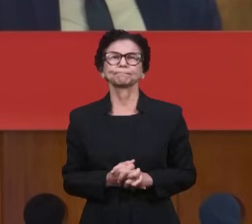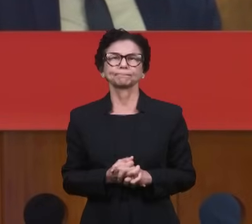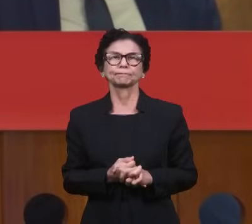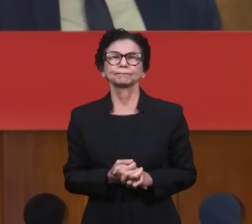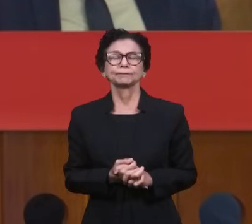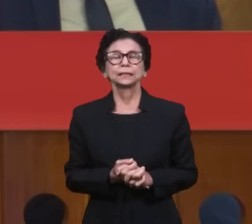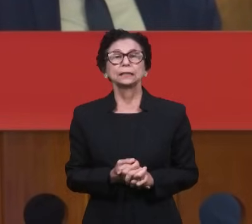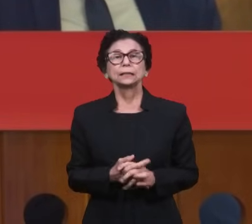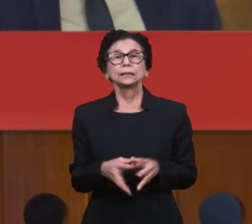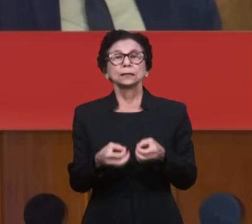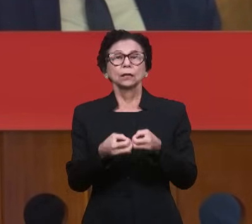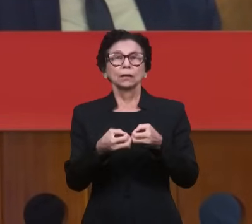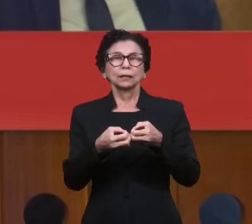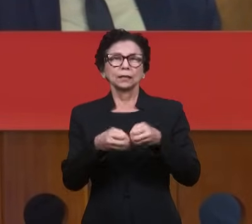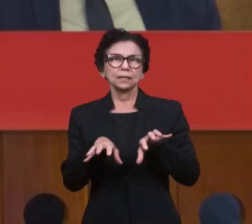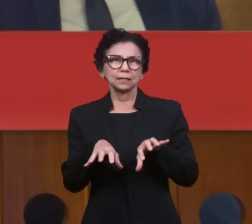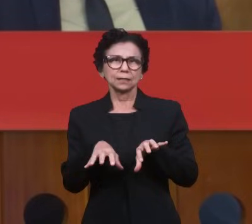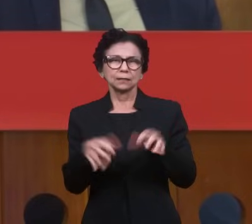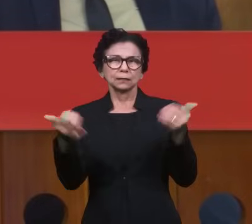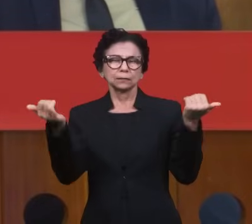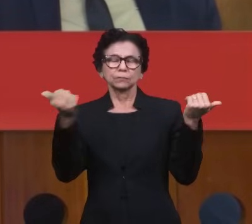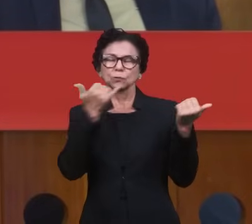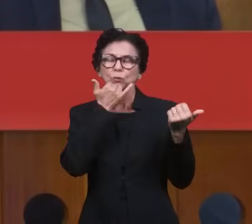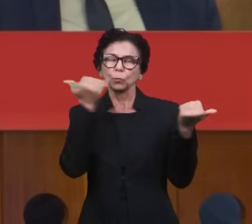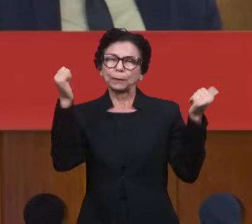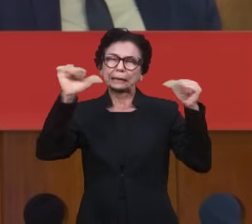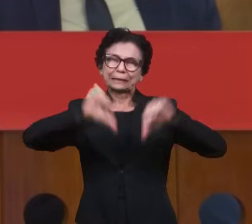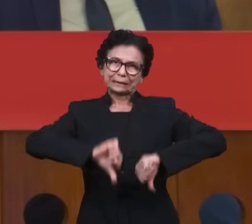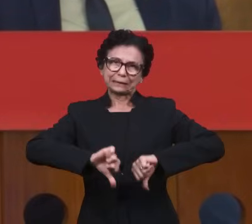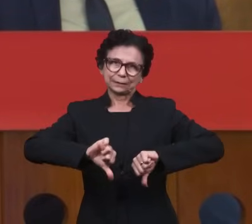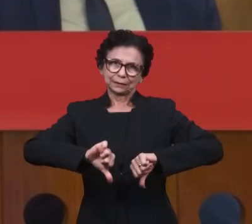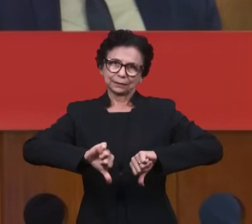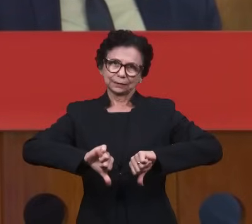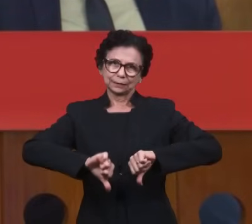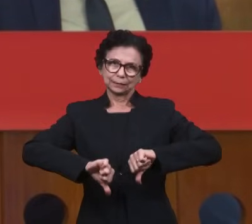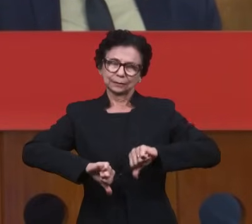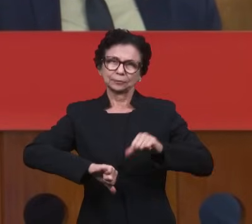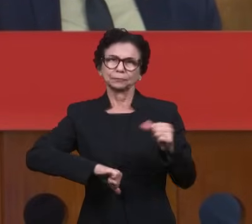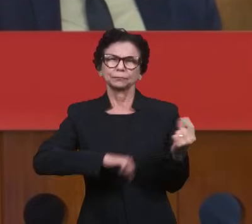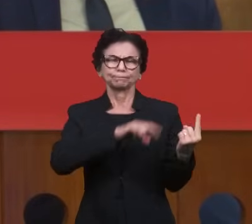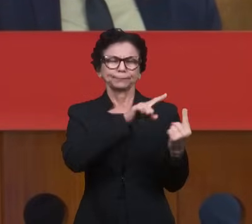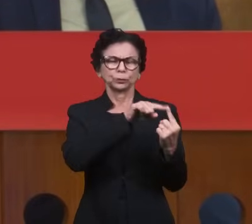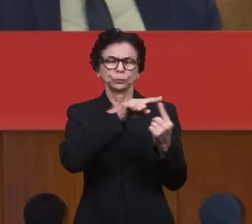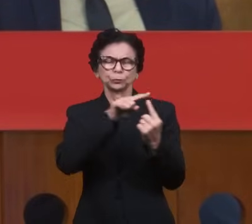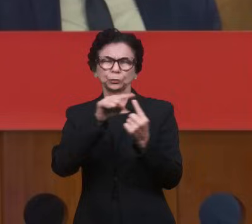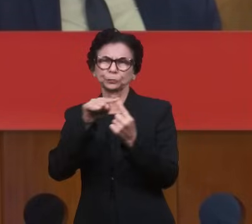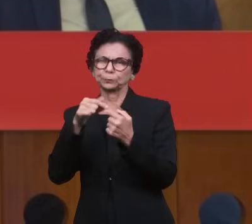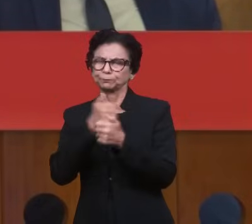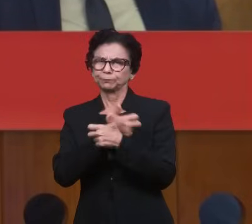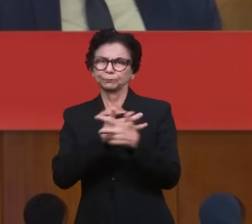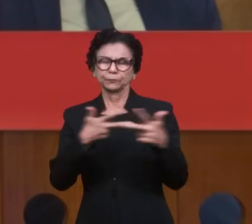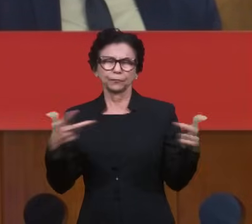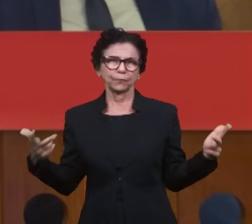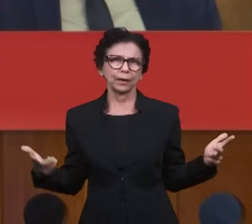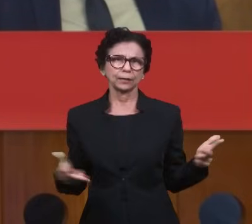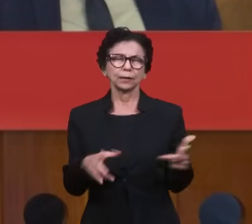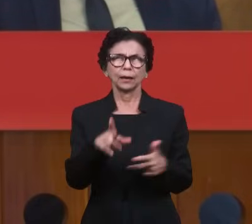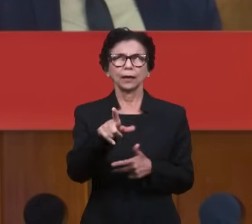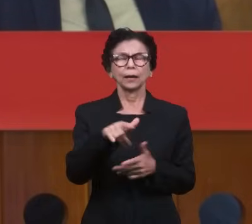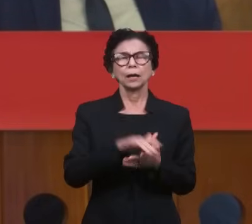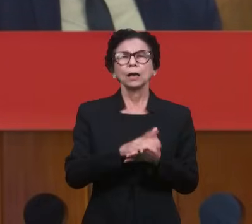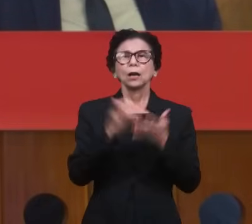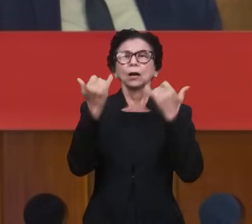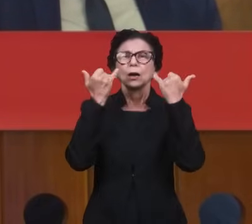Então, todo tipo de crise, todo tipo. Tivemos uma notícia de jornal,